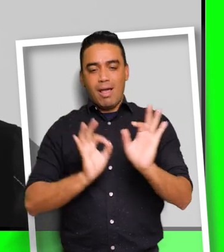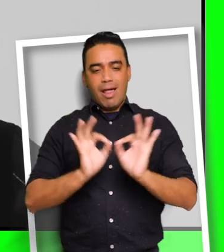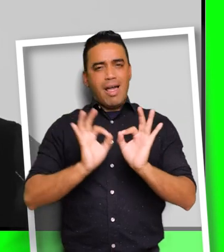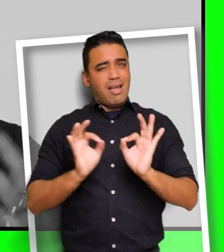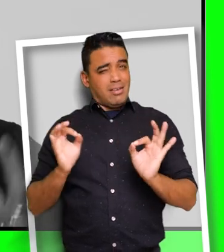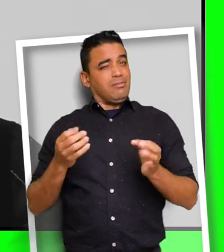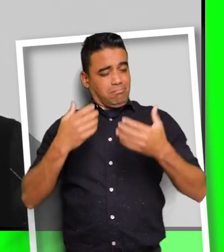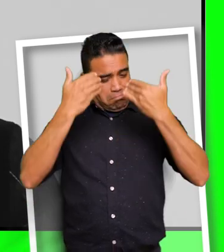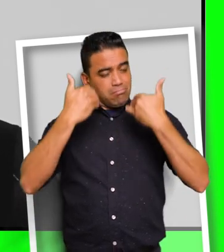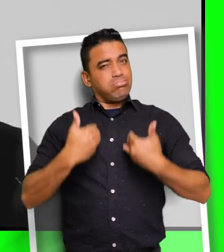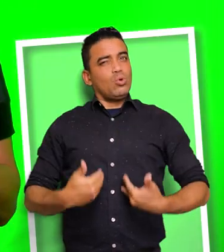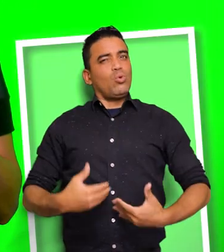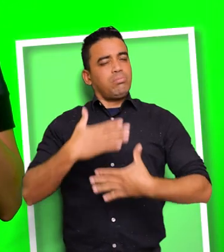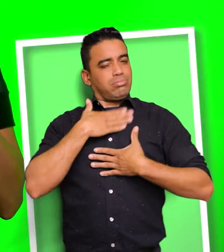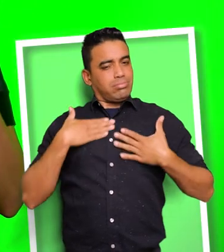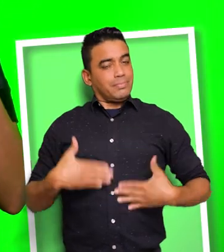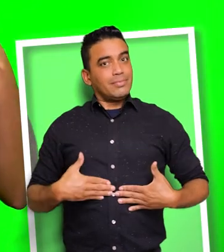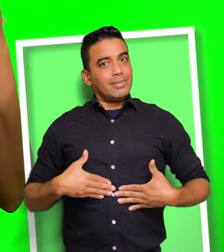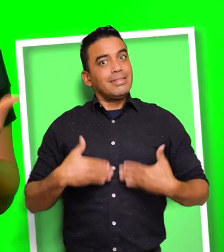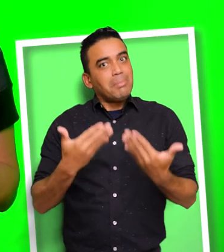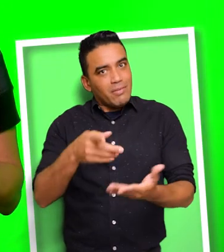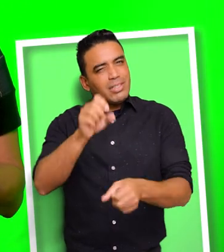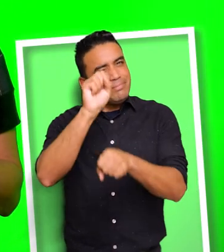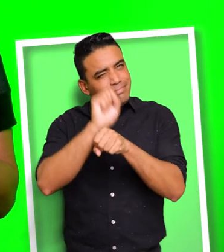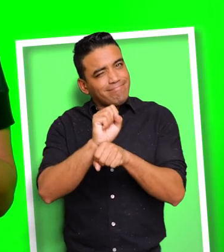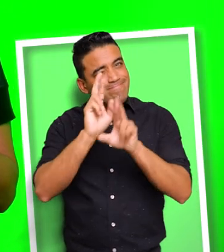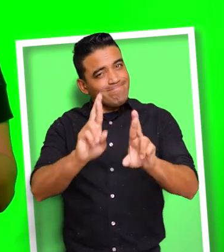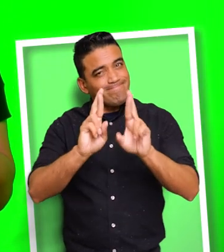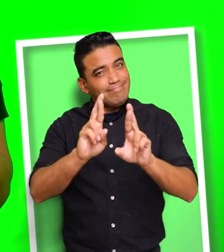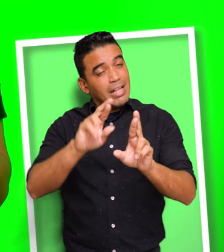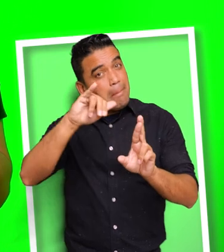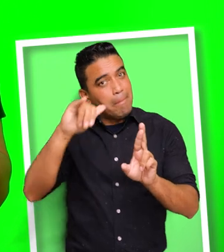orgânica. Eu espero que vocês possam aproveitar